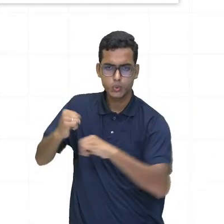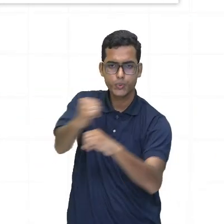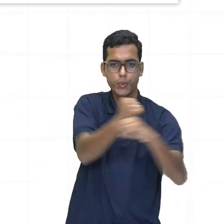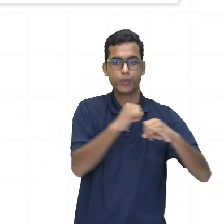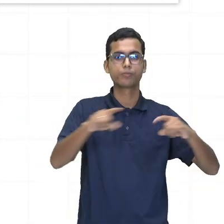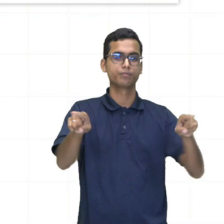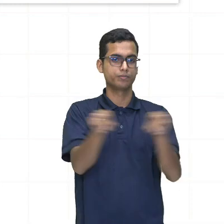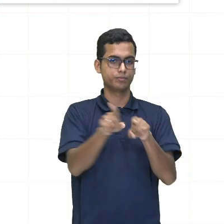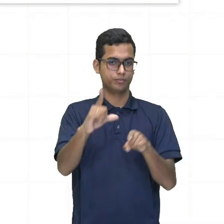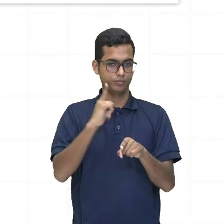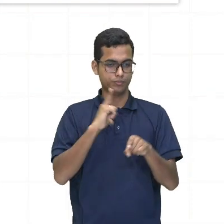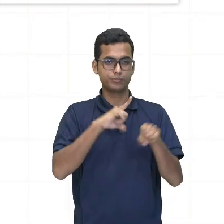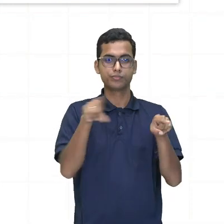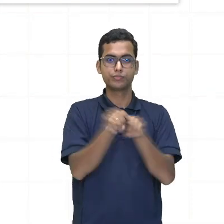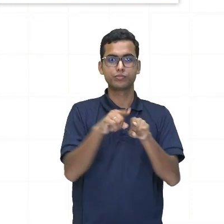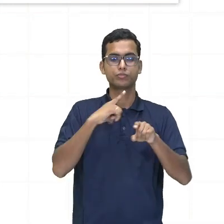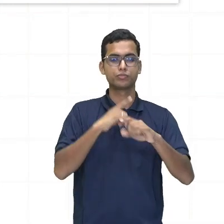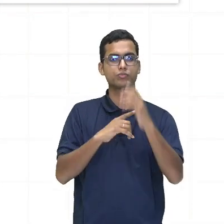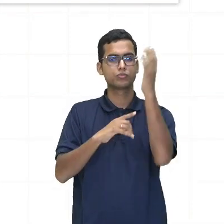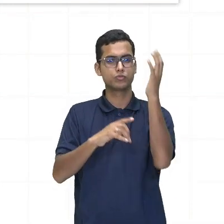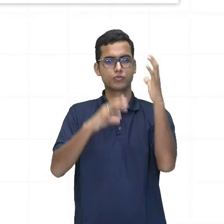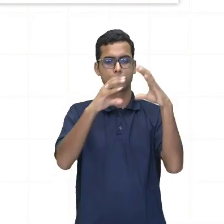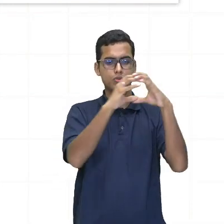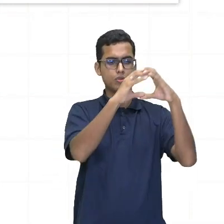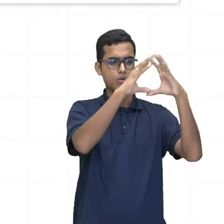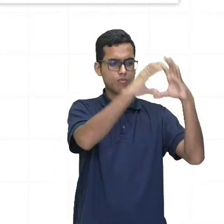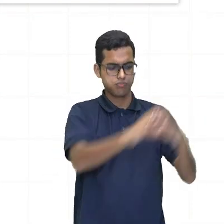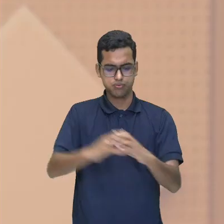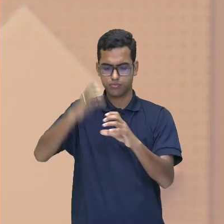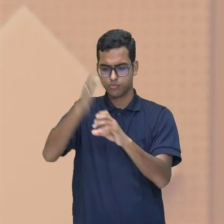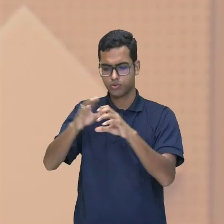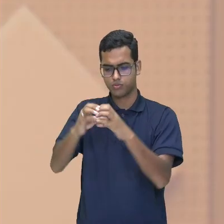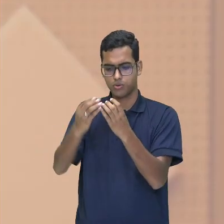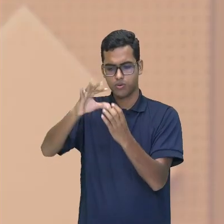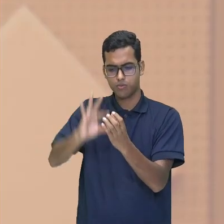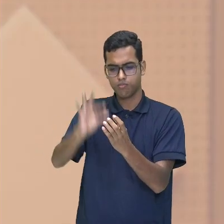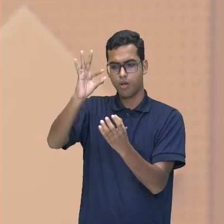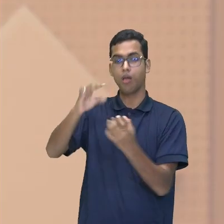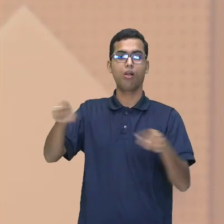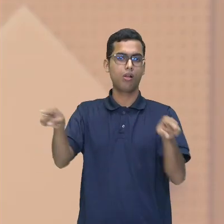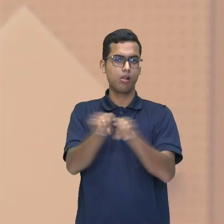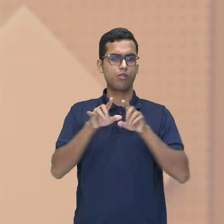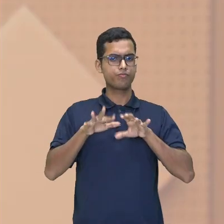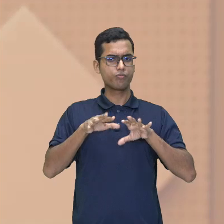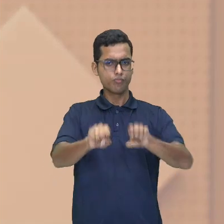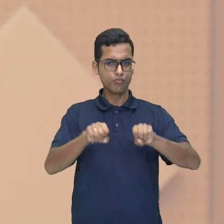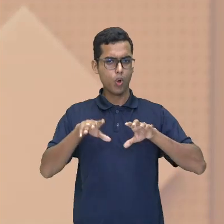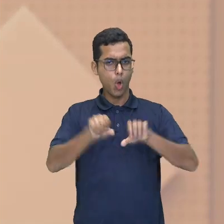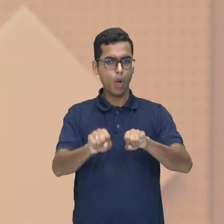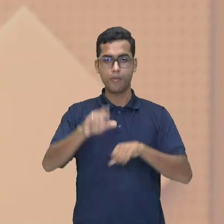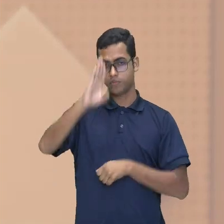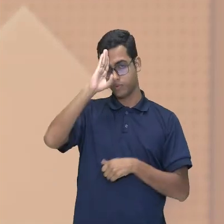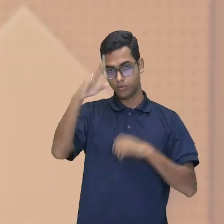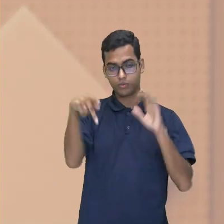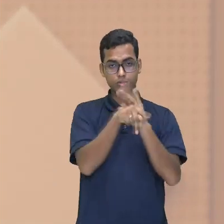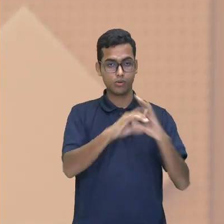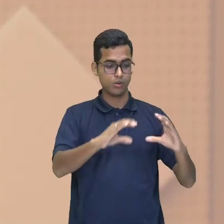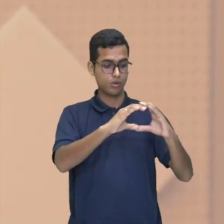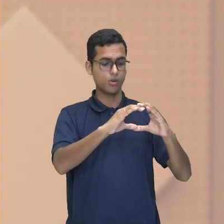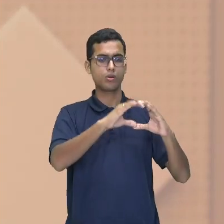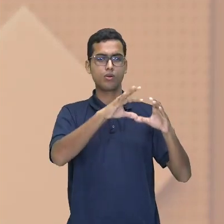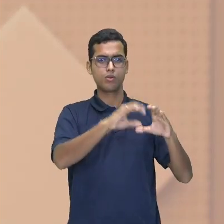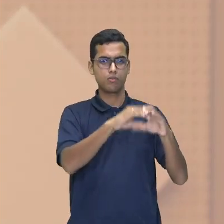um produto da área de várzea e a castanha e o açaí, né, a castanha principalmente, ela já é um